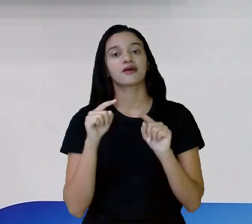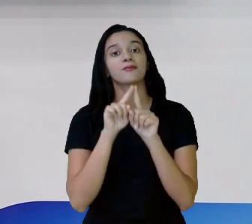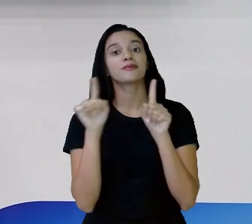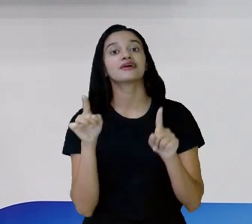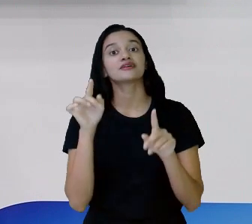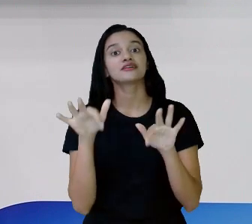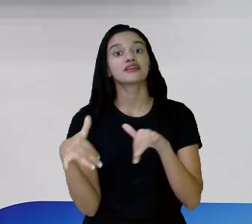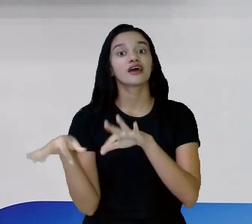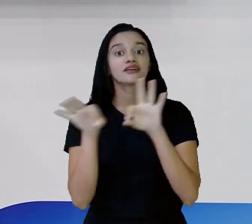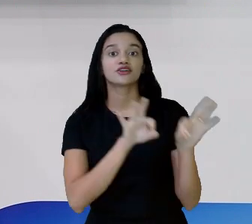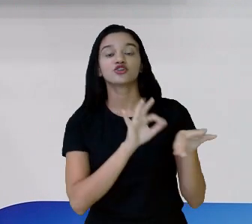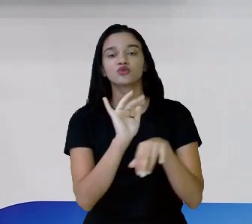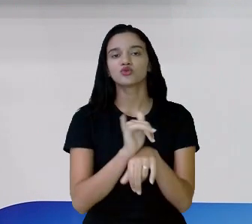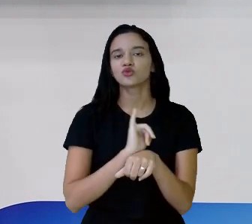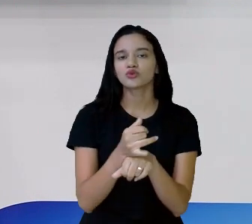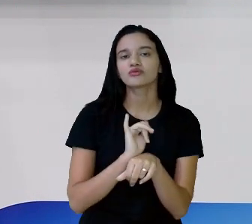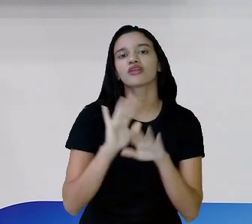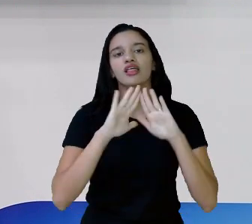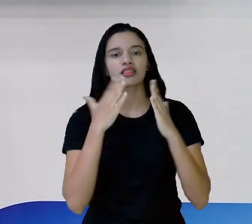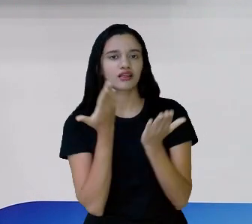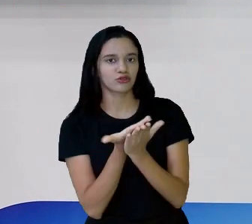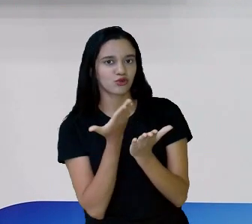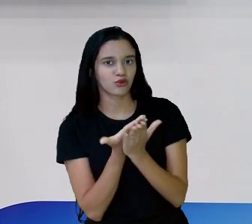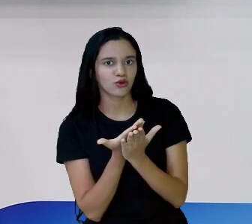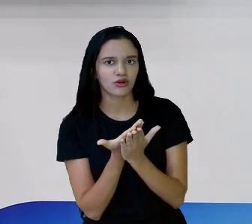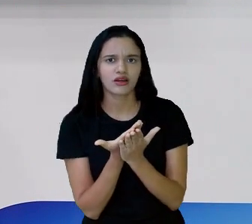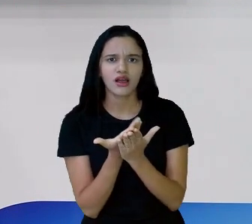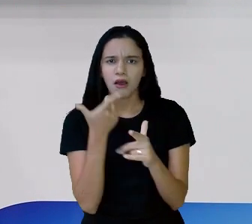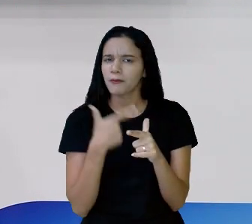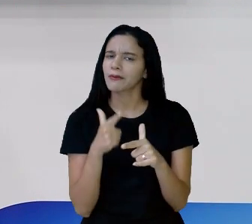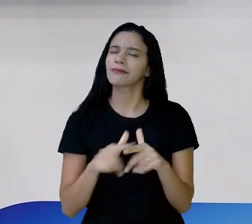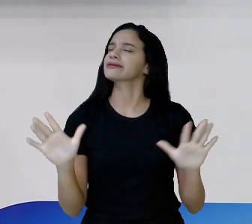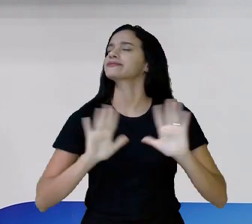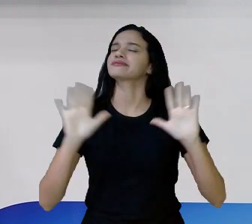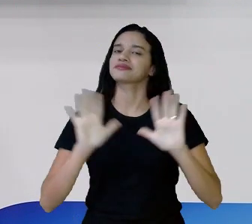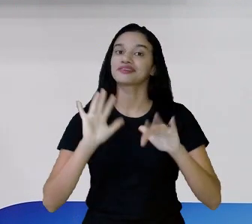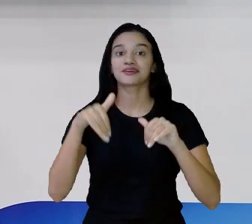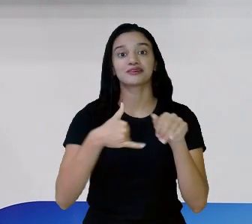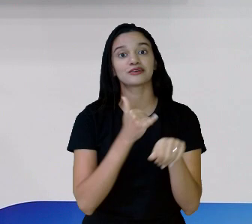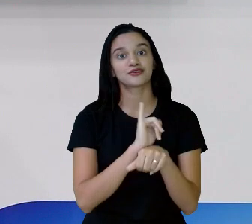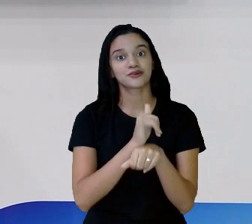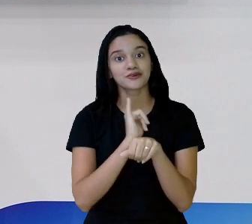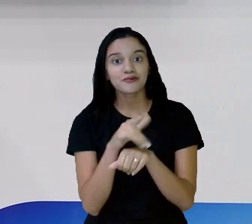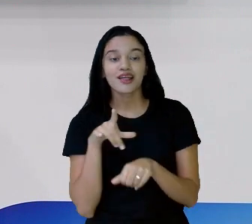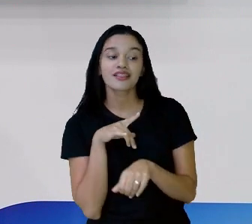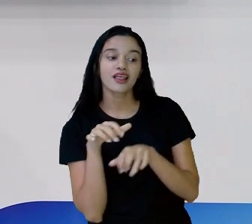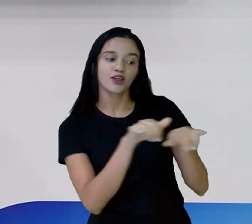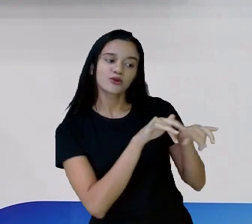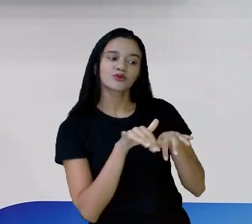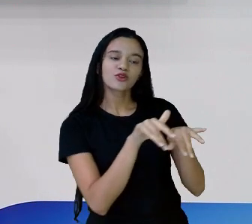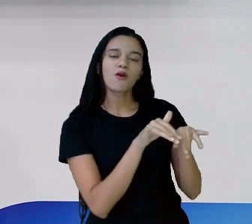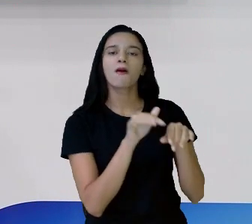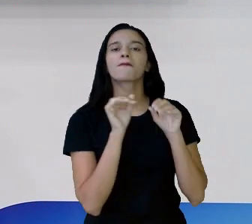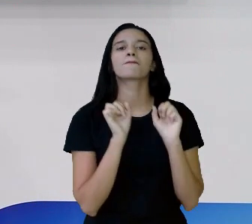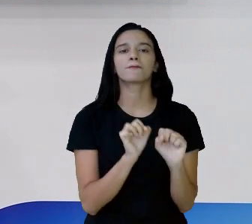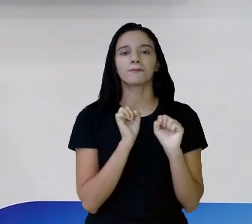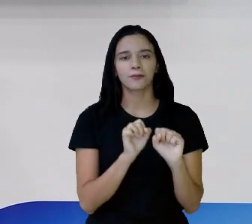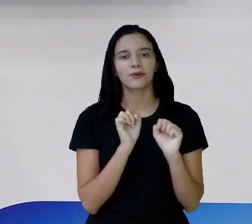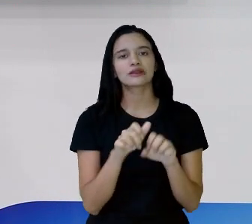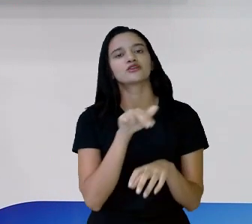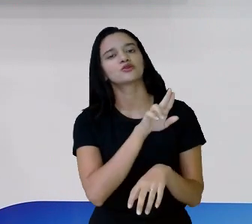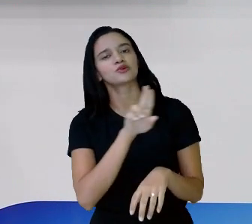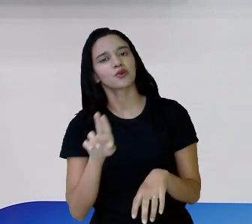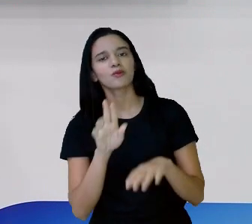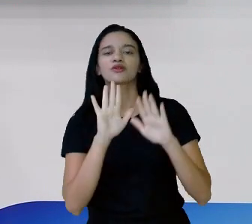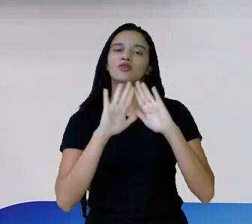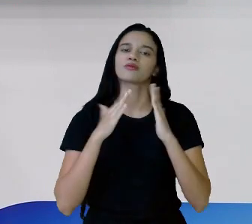está assistindo pelo YouTube porque estava na escola na hora que a aula passou? Não tem problema. Lá no YouTube tem um chatzinho, você pode colocar o seu